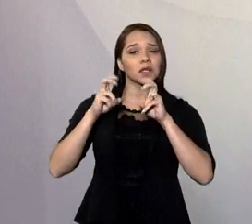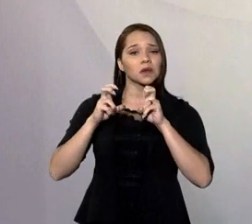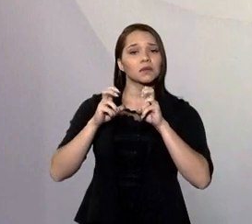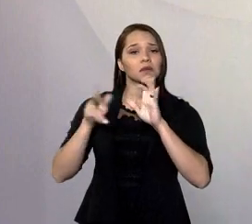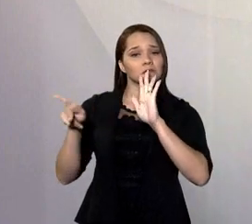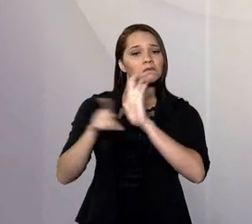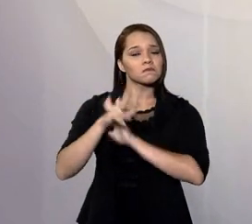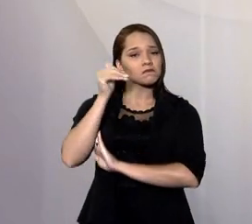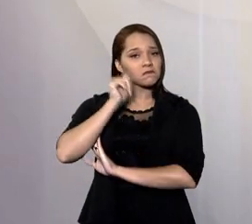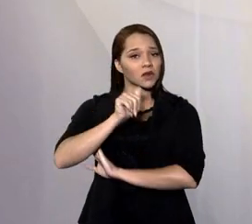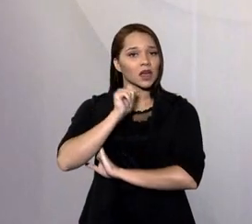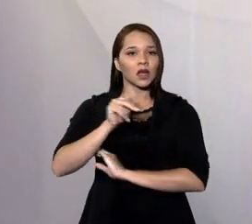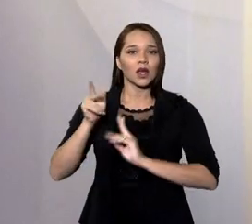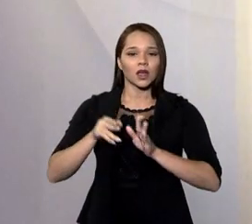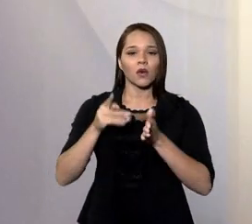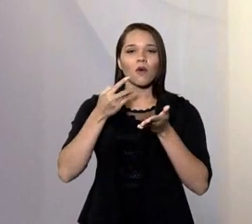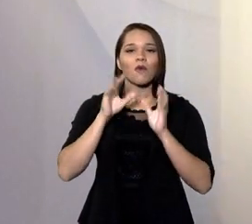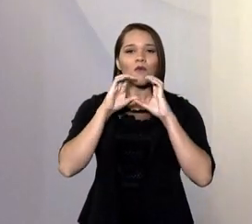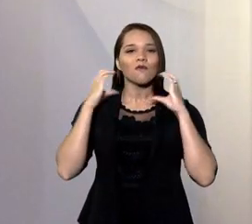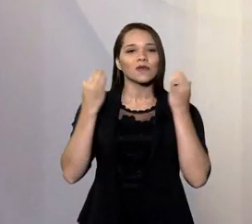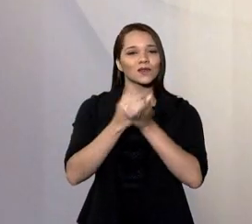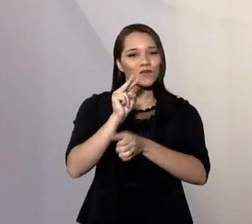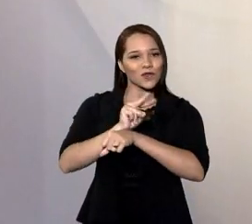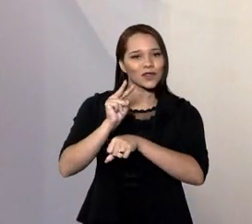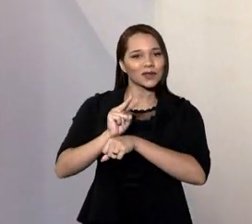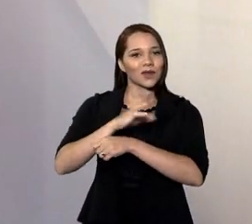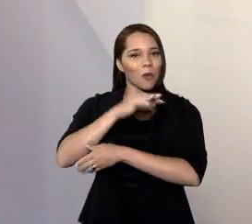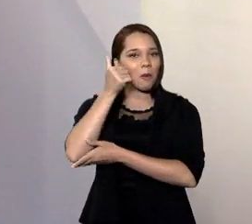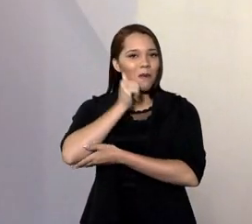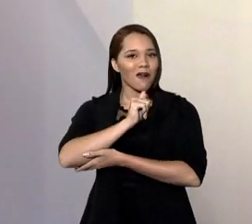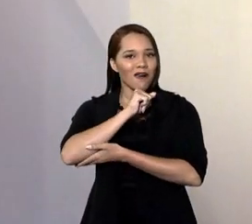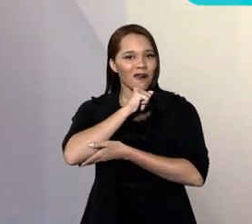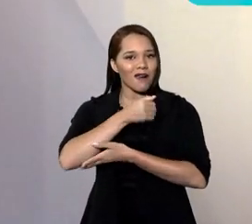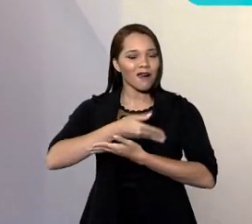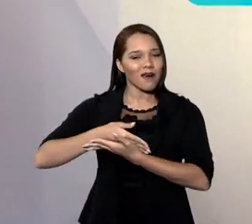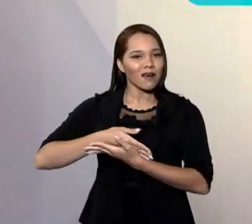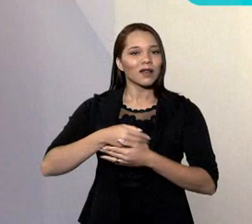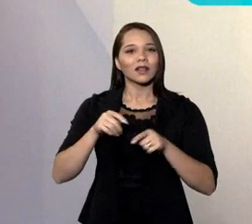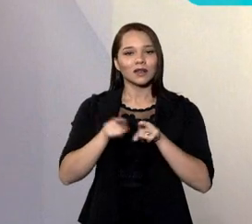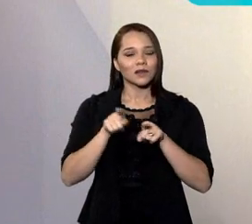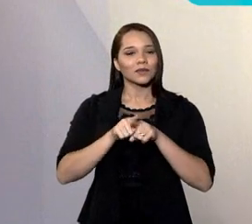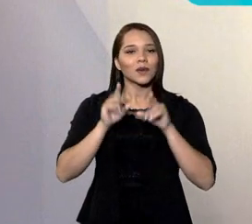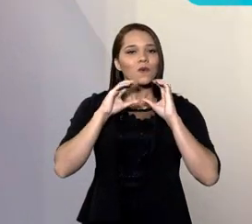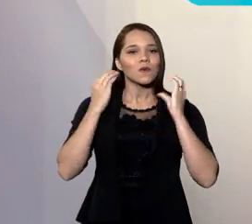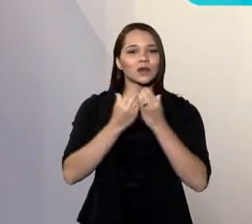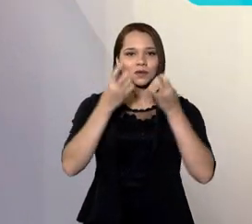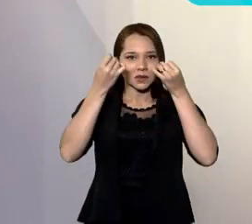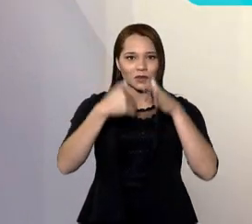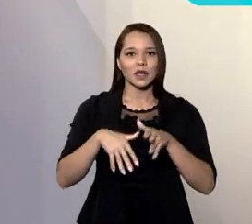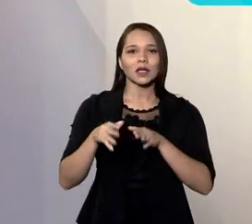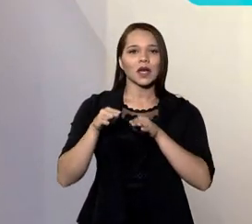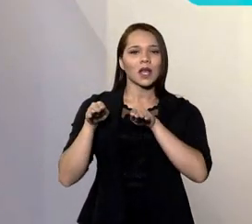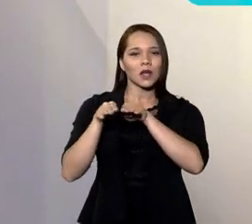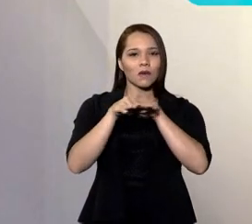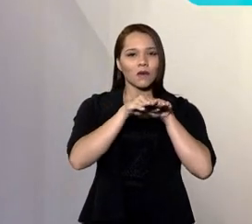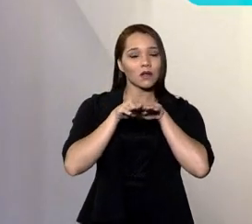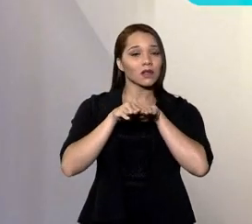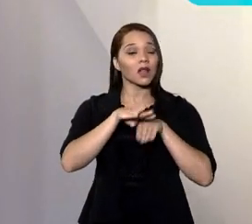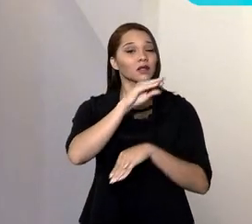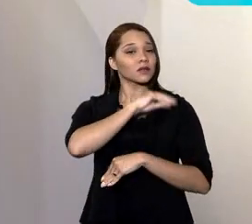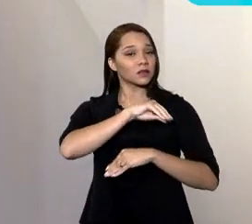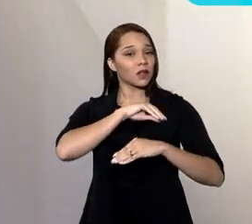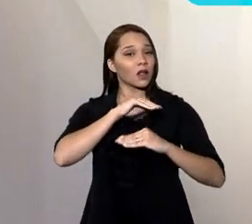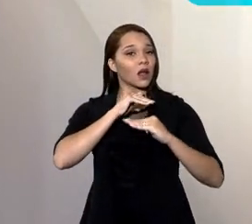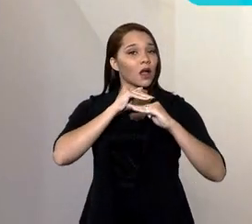das mulheres nas convenções de proteção à maternidade as convenções que falam da igualdade salarial entre